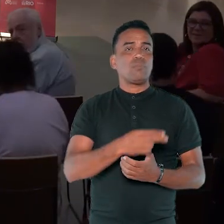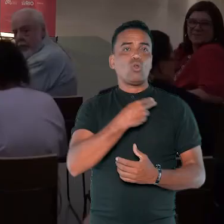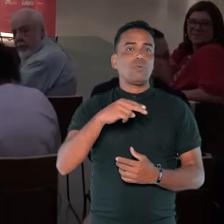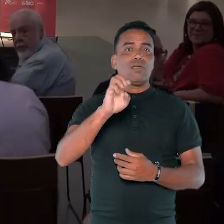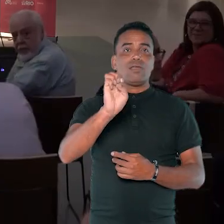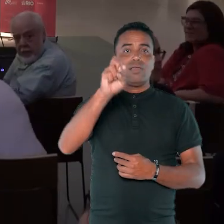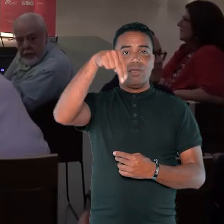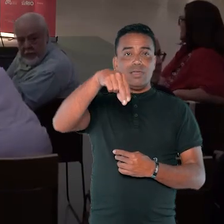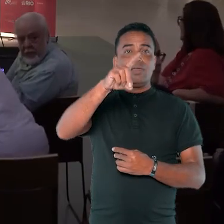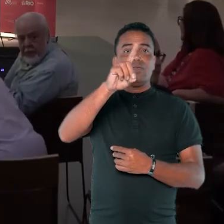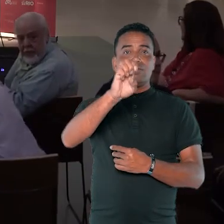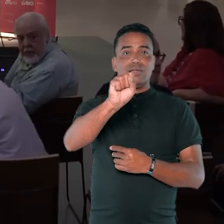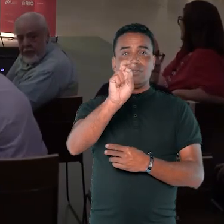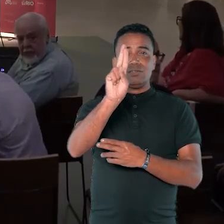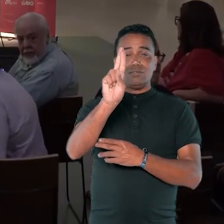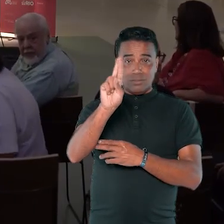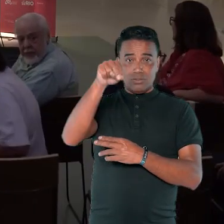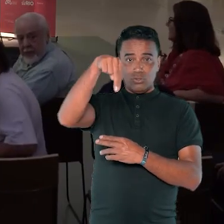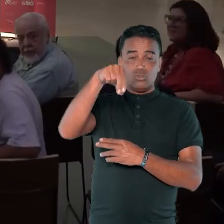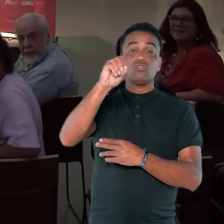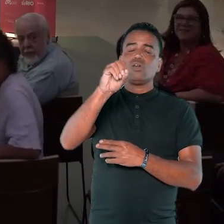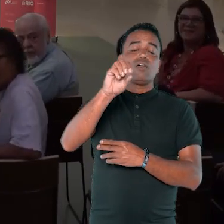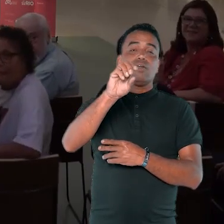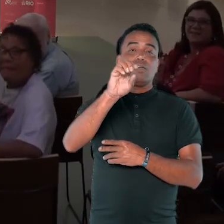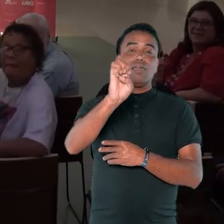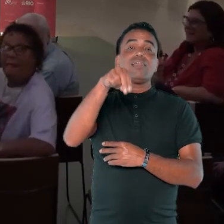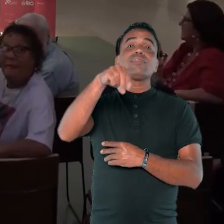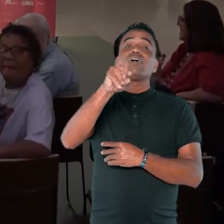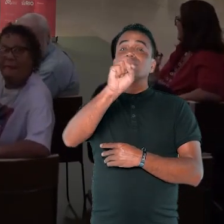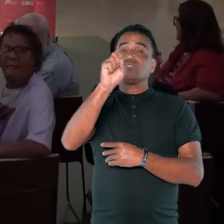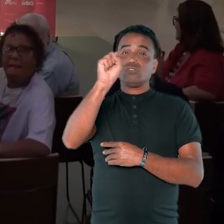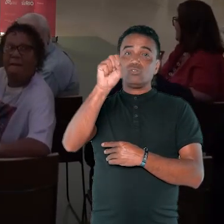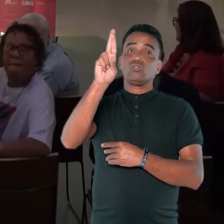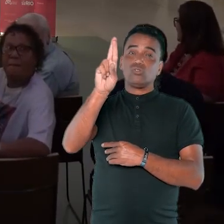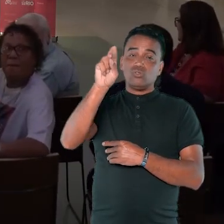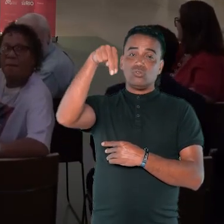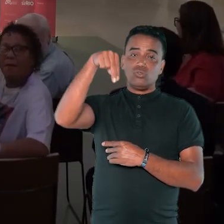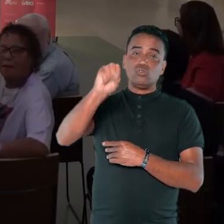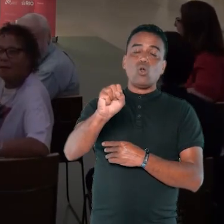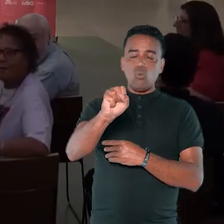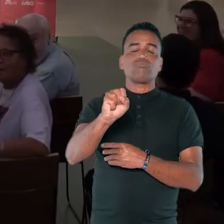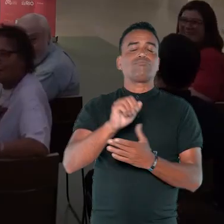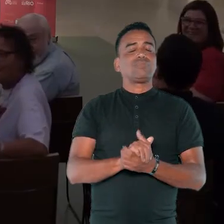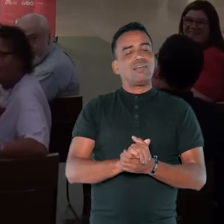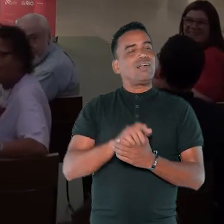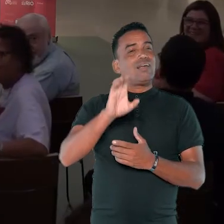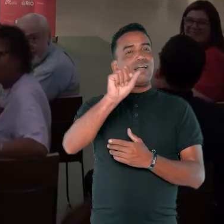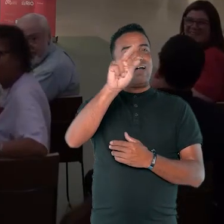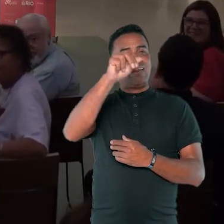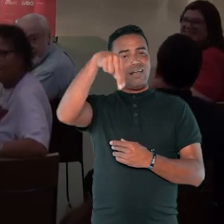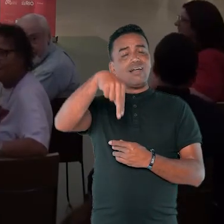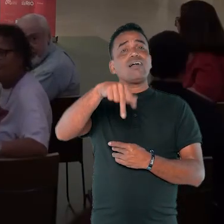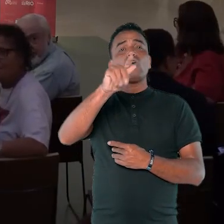Anderson Bolota, conhecido lá na minha cidade, ministra, Carangola, lá na Minas Gerais, como você. Viajei 400